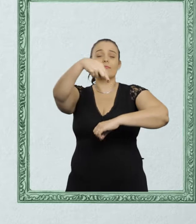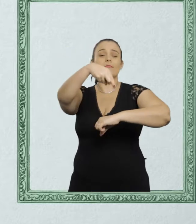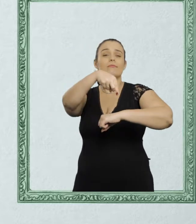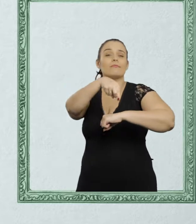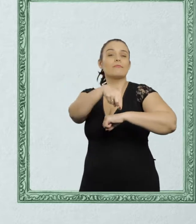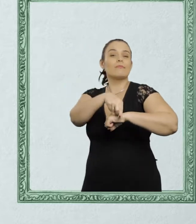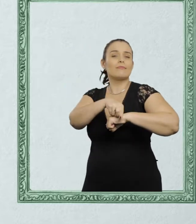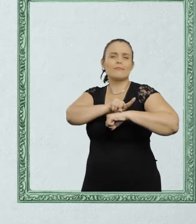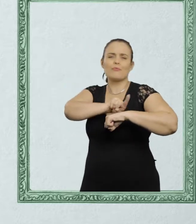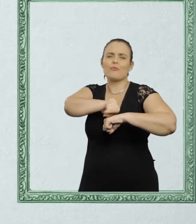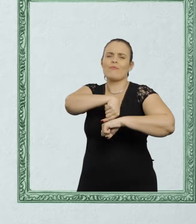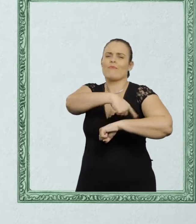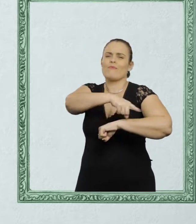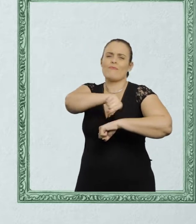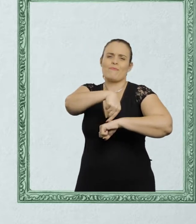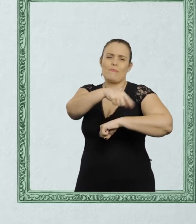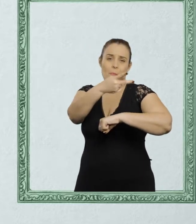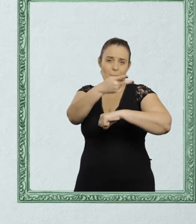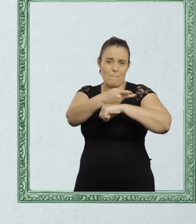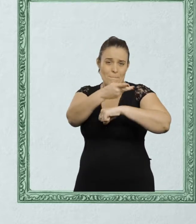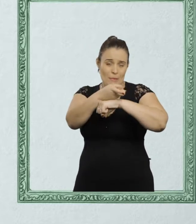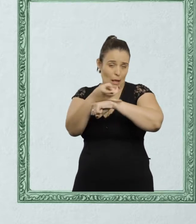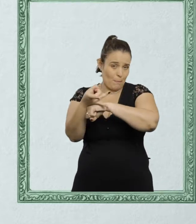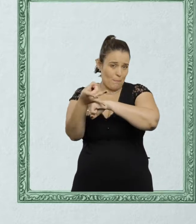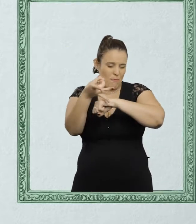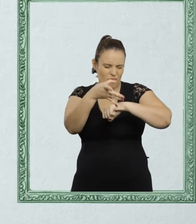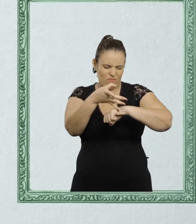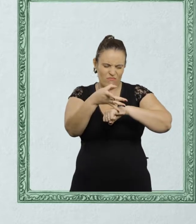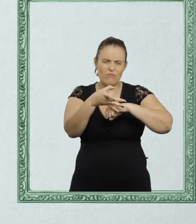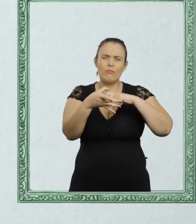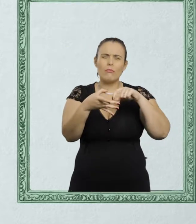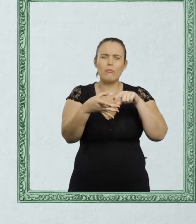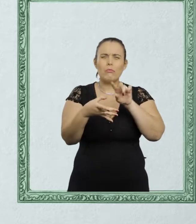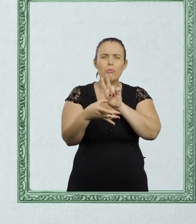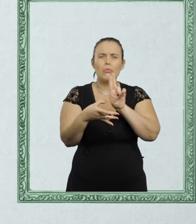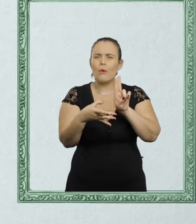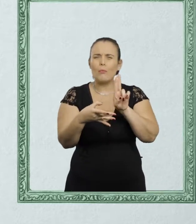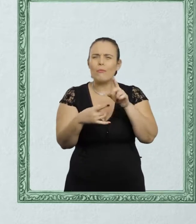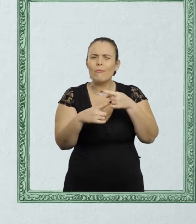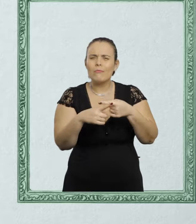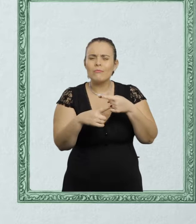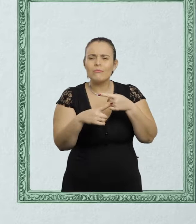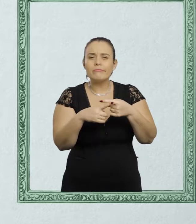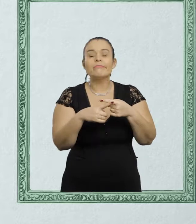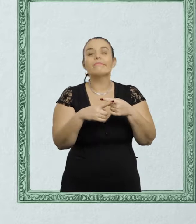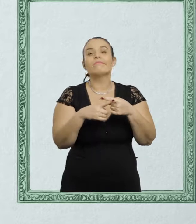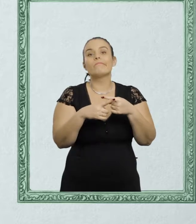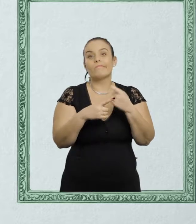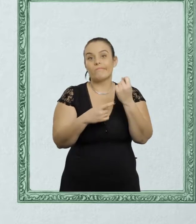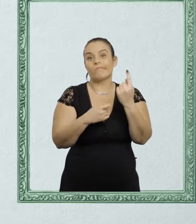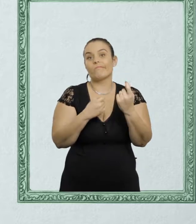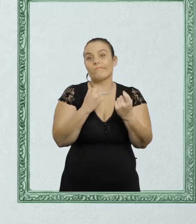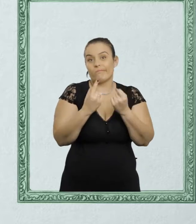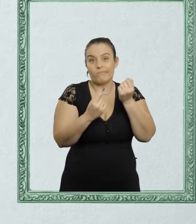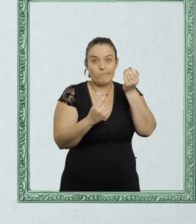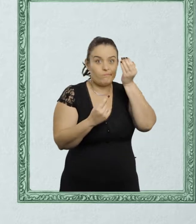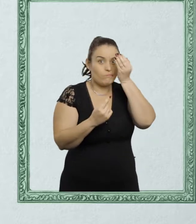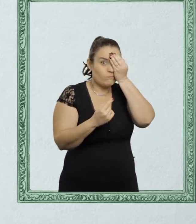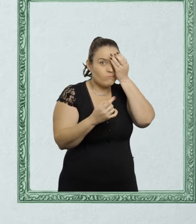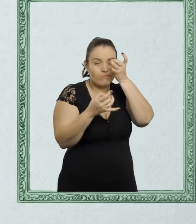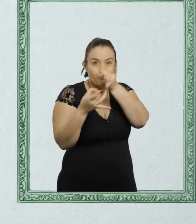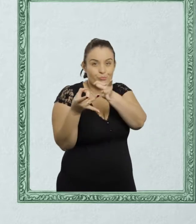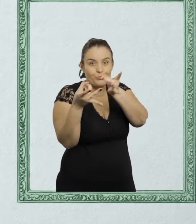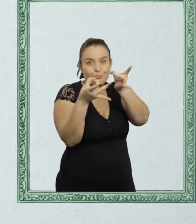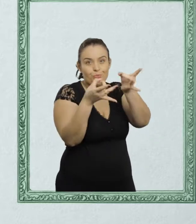Abandono, conversando com as sereias. A Pedra do Abandono tinha esse nome porque alguns marinheiros eram abandonados